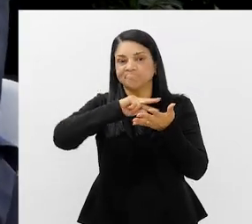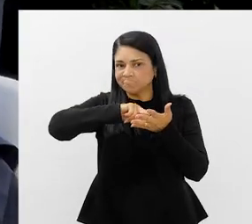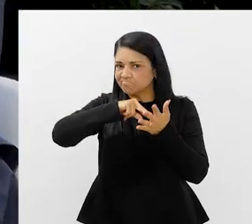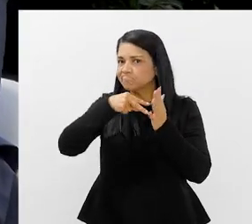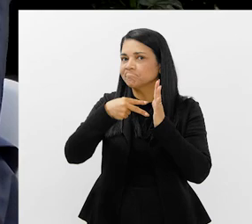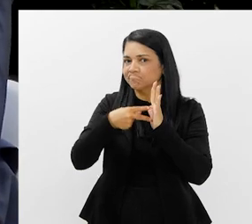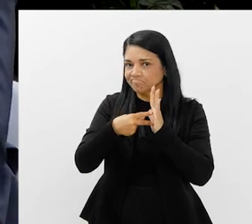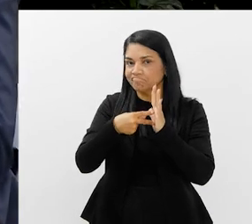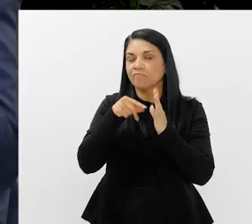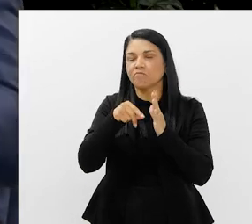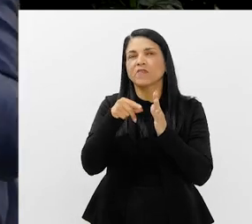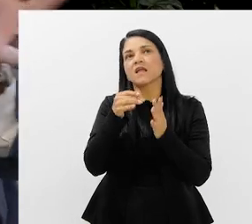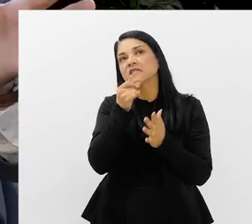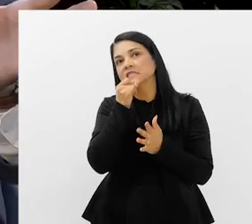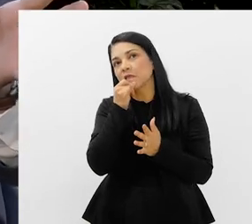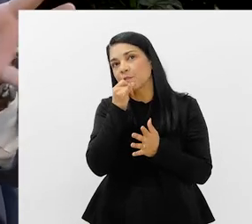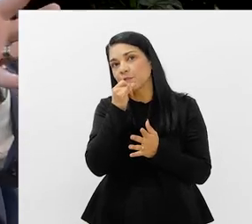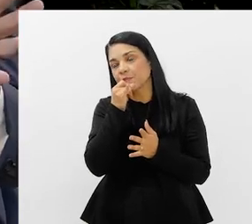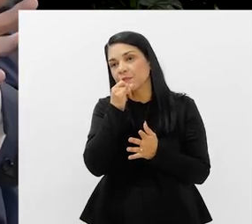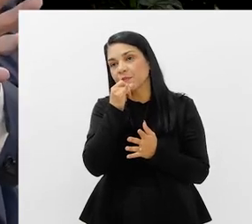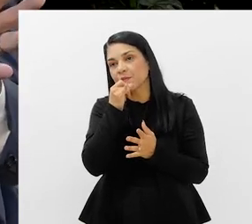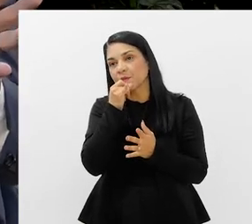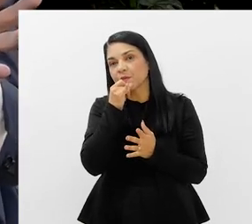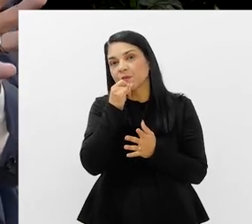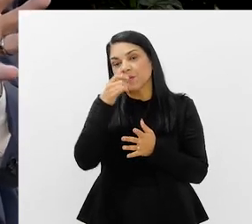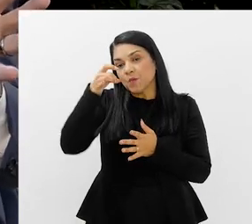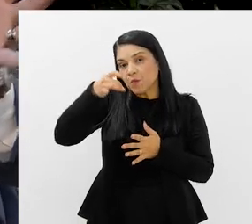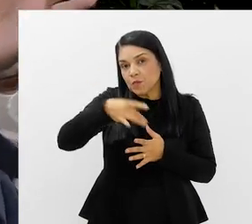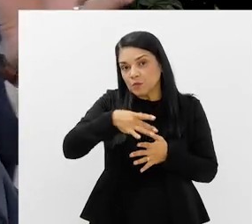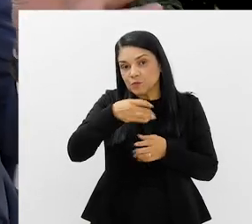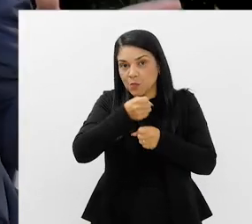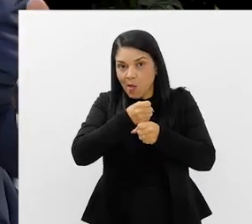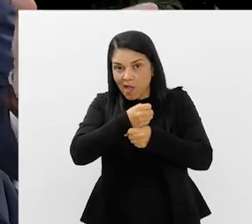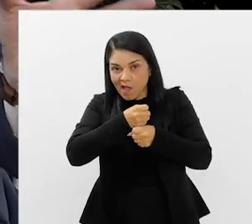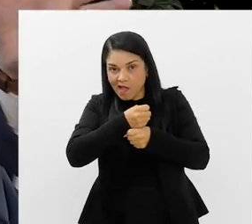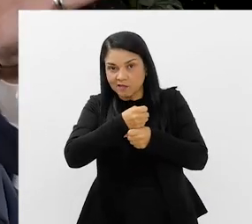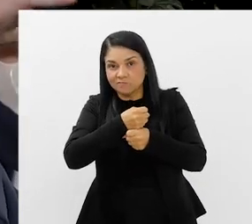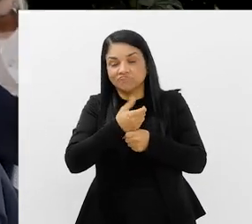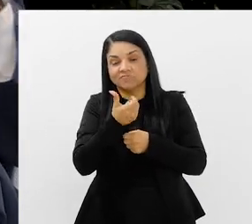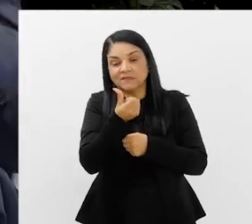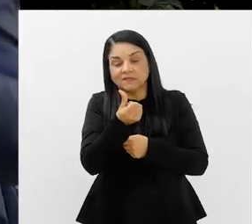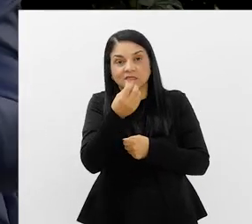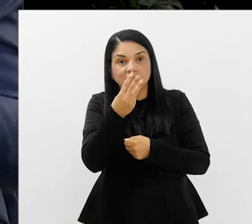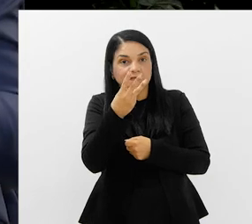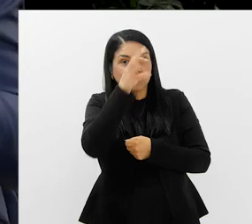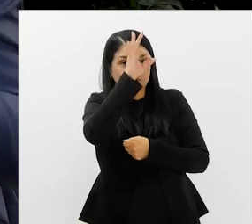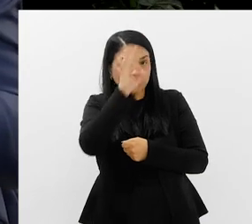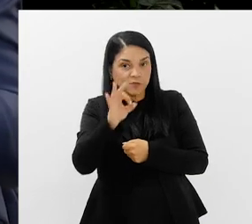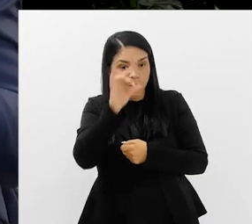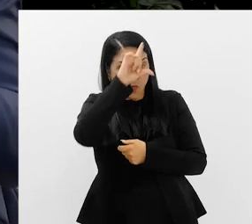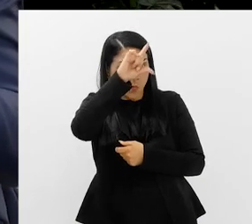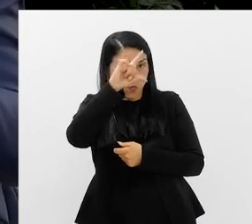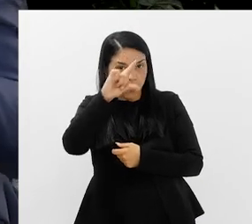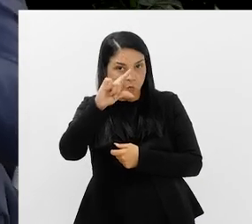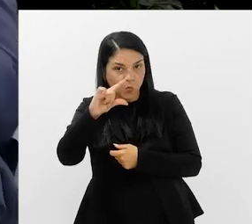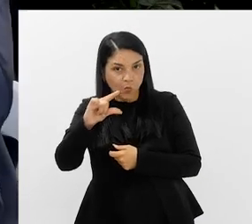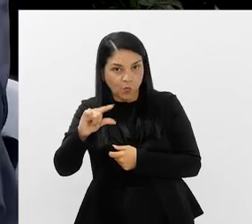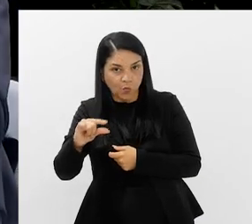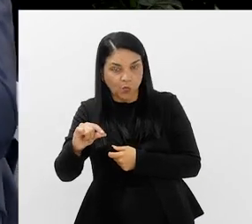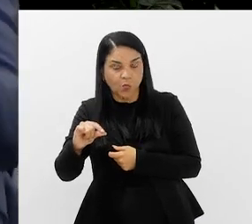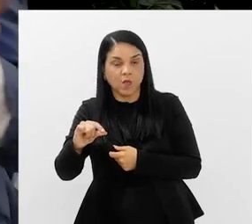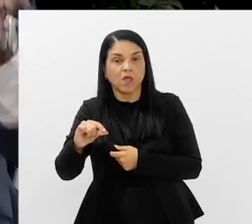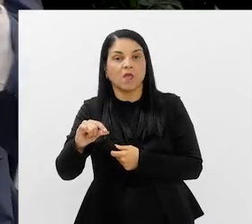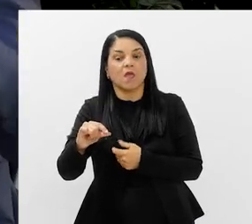alguns até significativos. Sim. A gente conseguiu apurar, por exemplo, que no último ano houve uma redução de 63%, né,